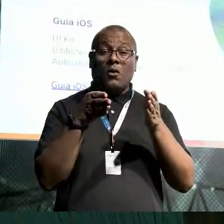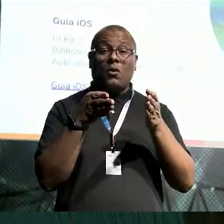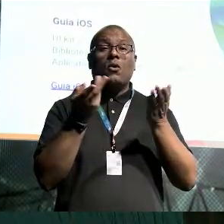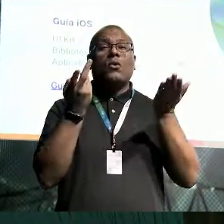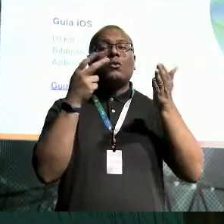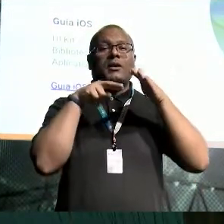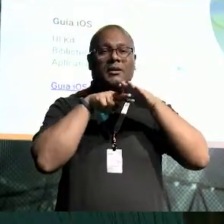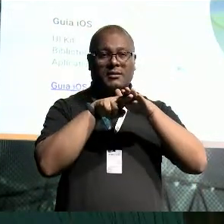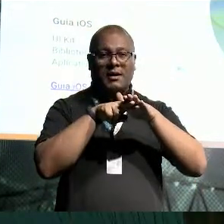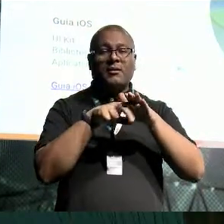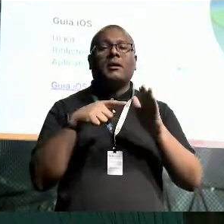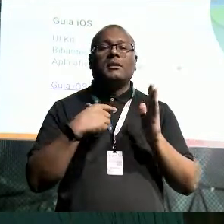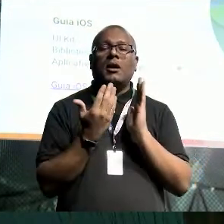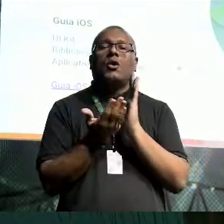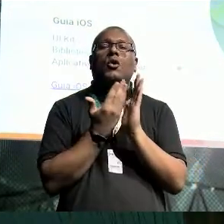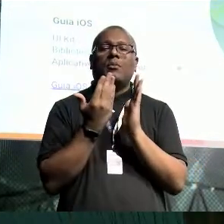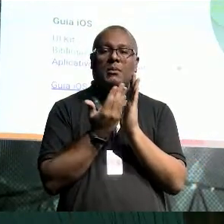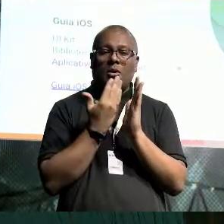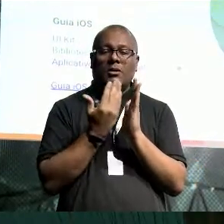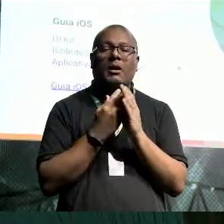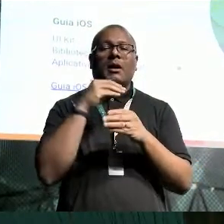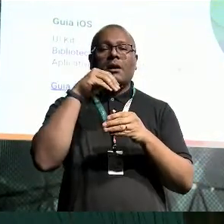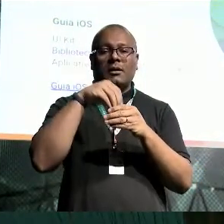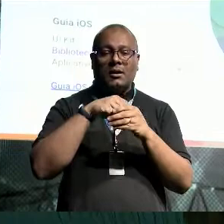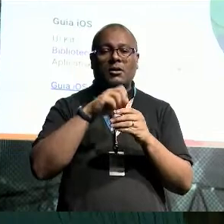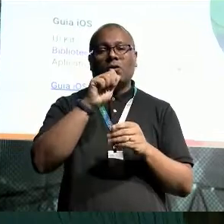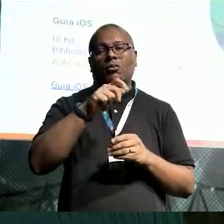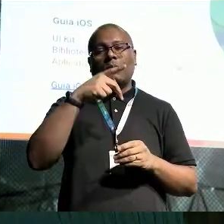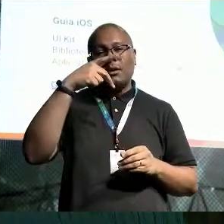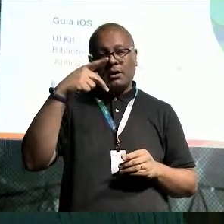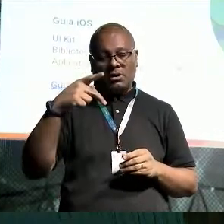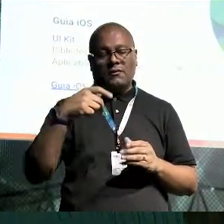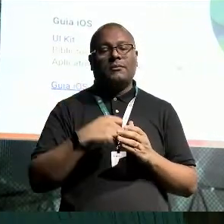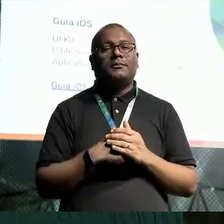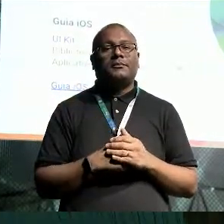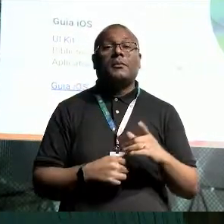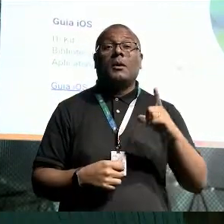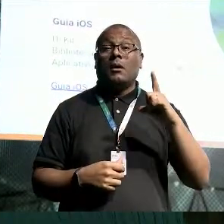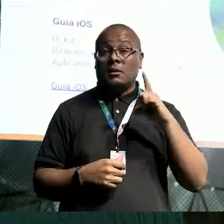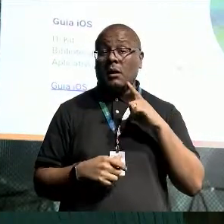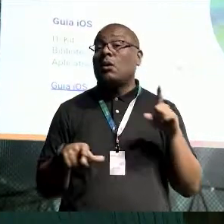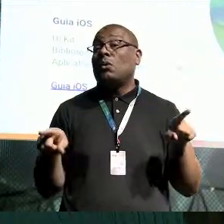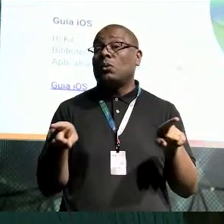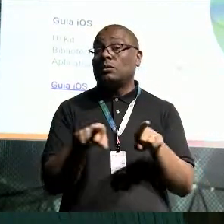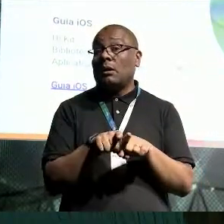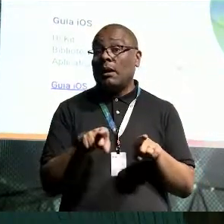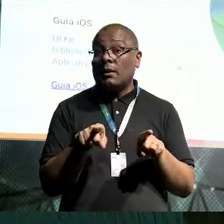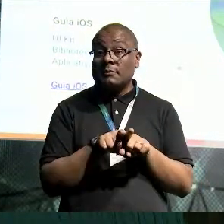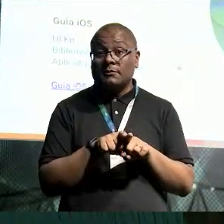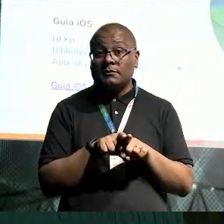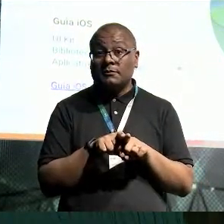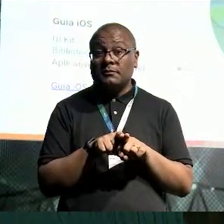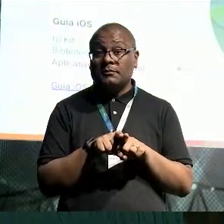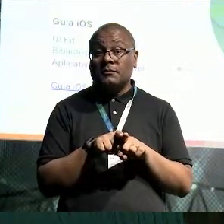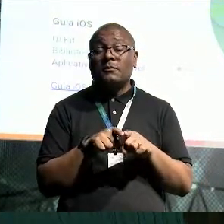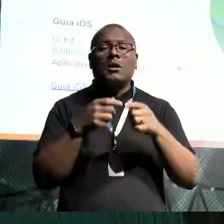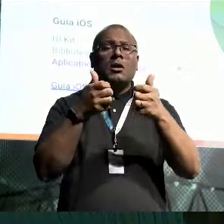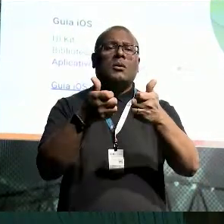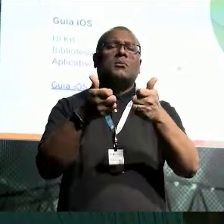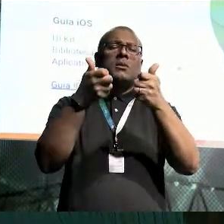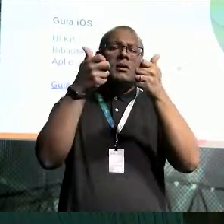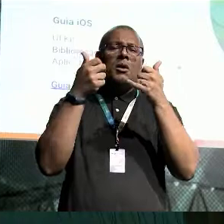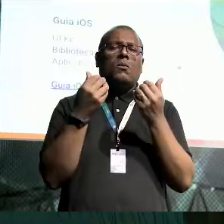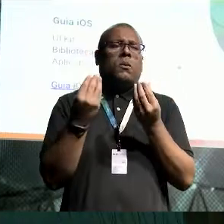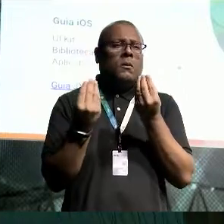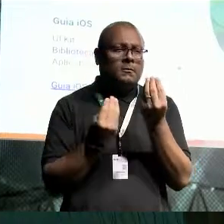tenho também bibliotecas que eu coloco dentro do meu aplicativo. E eu tenho também, ele me explica ali